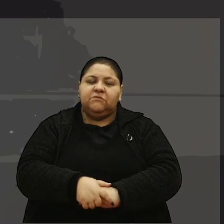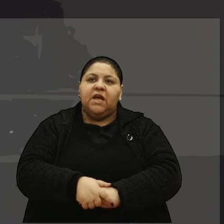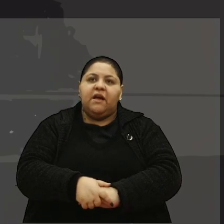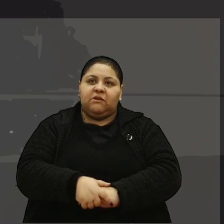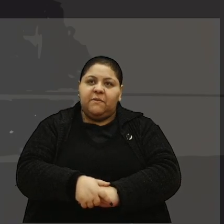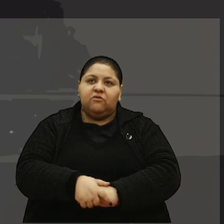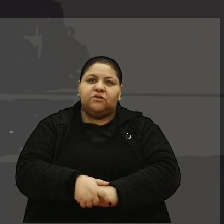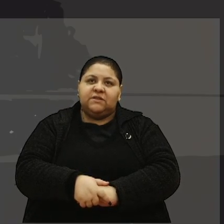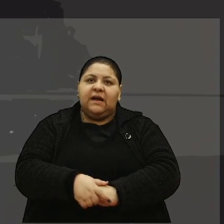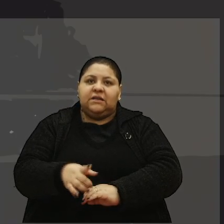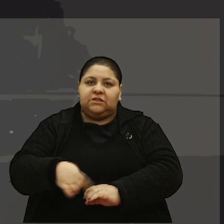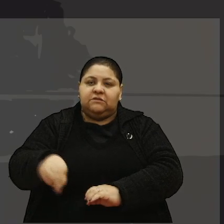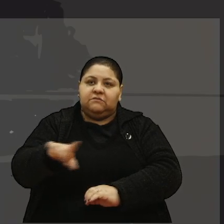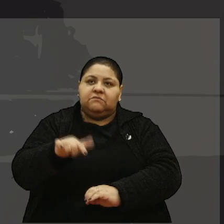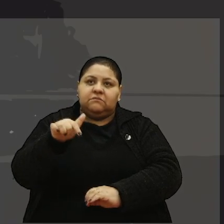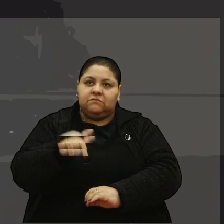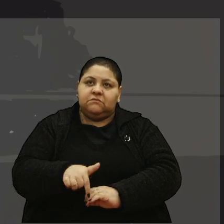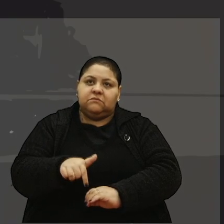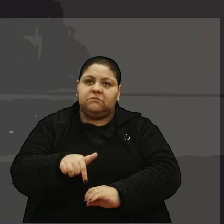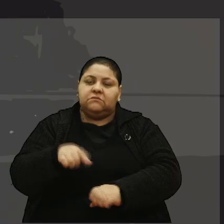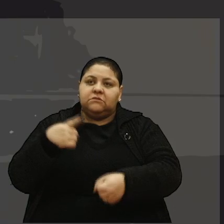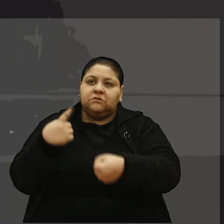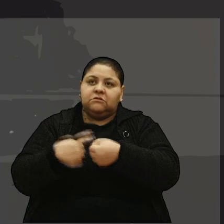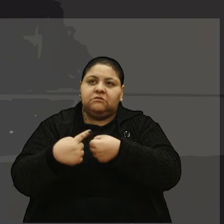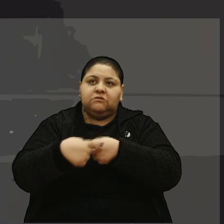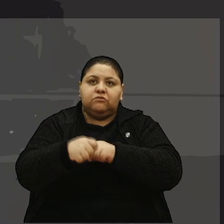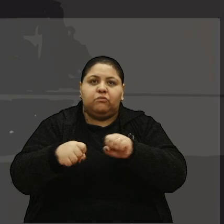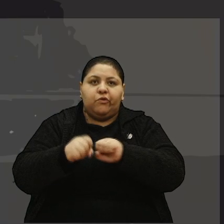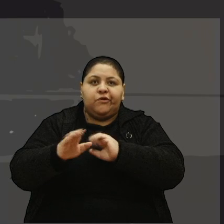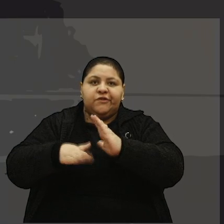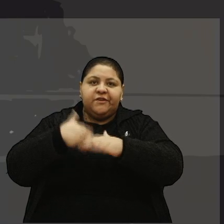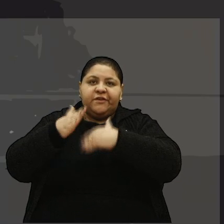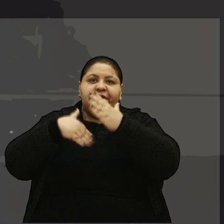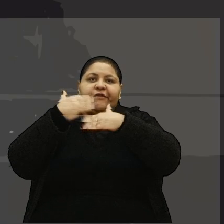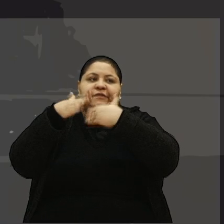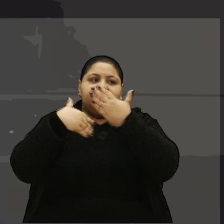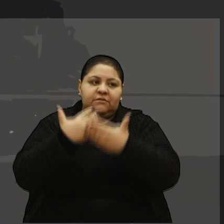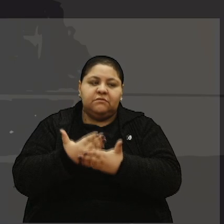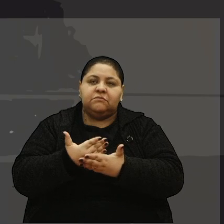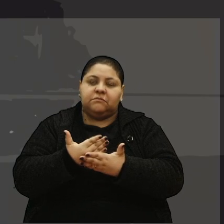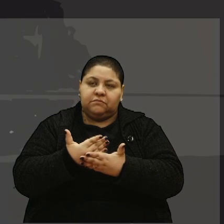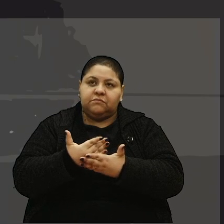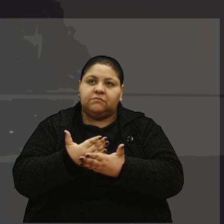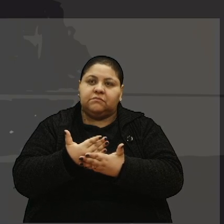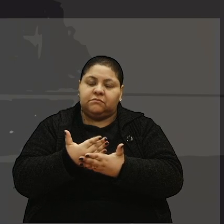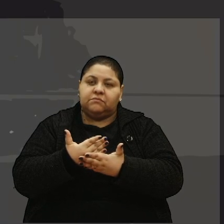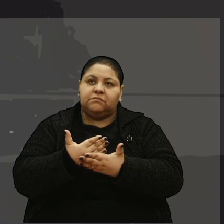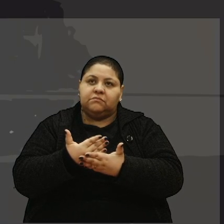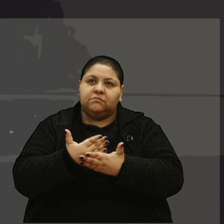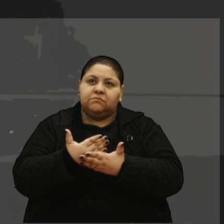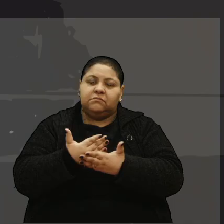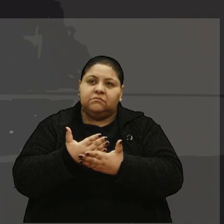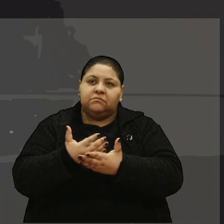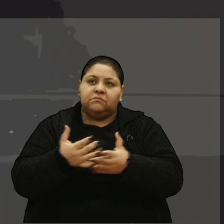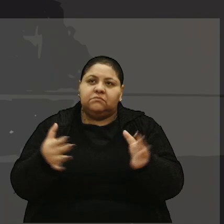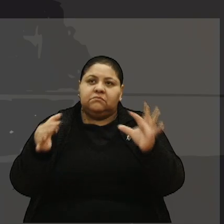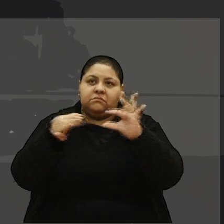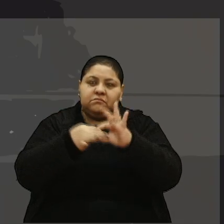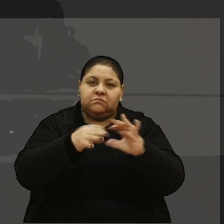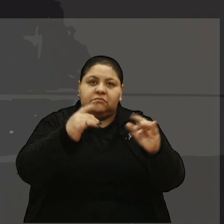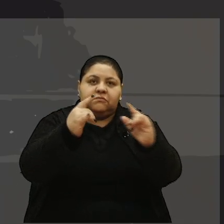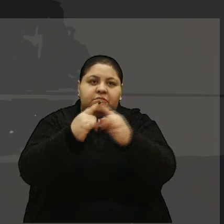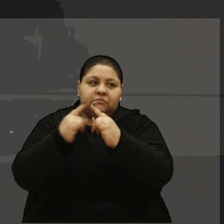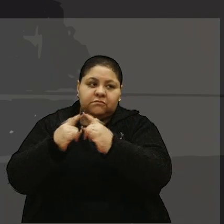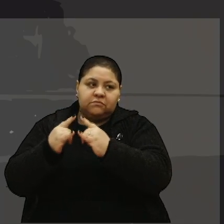e acredito que o município possa avançar ainda mais e nas parcerias com as empresas